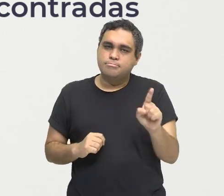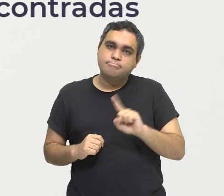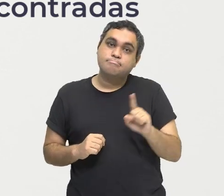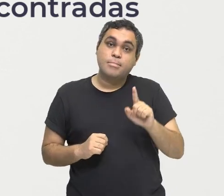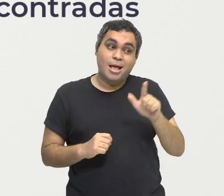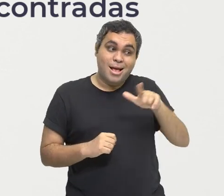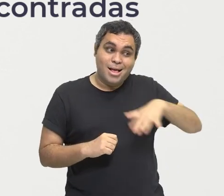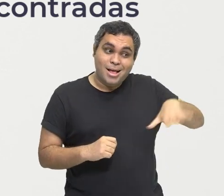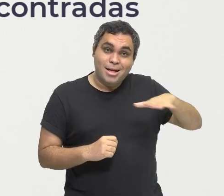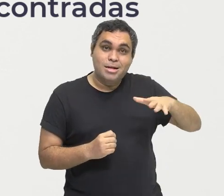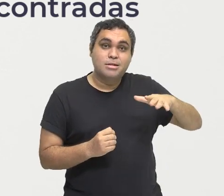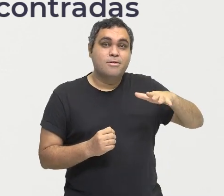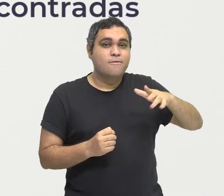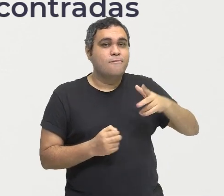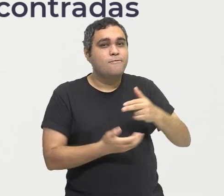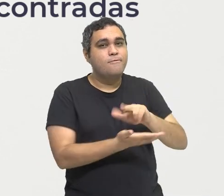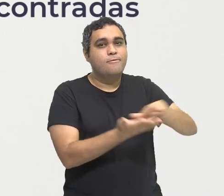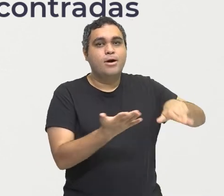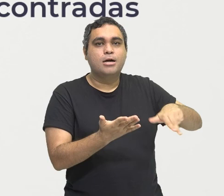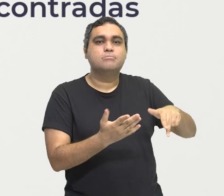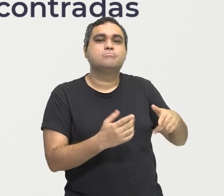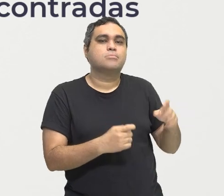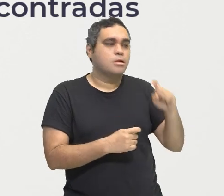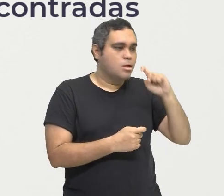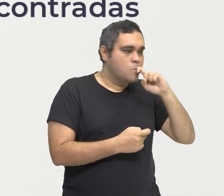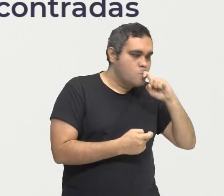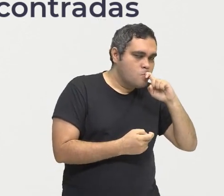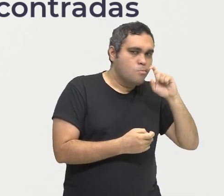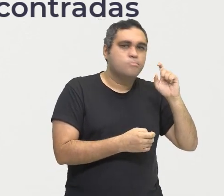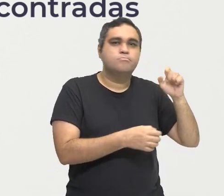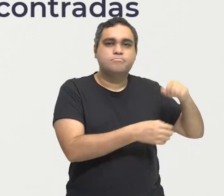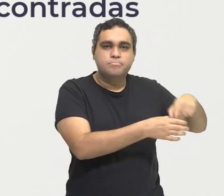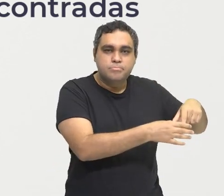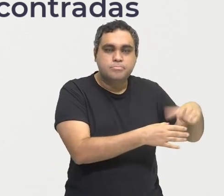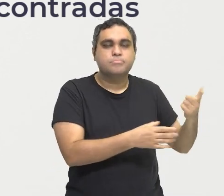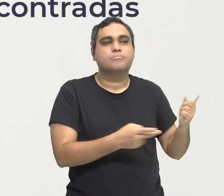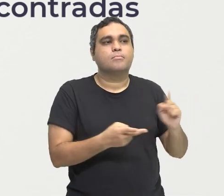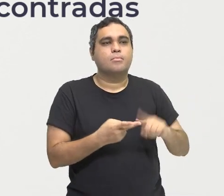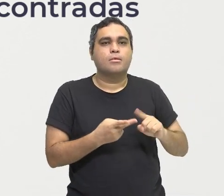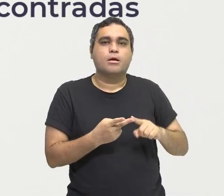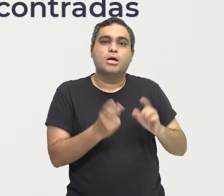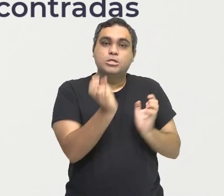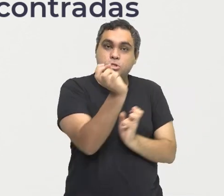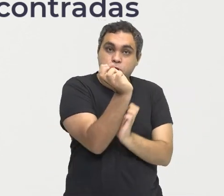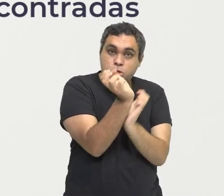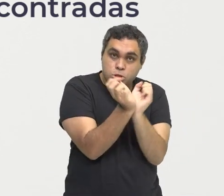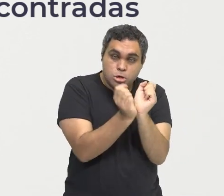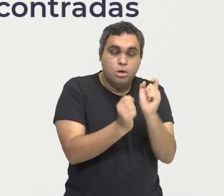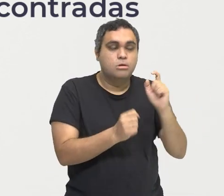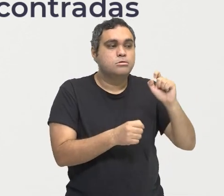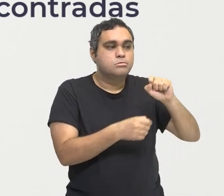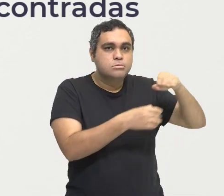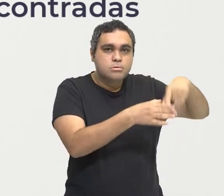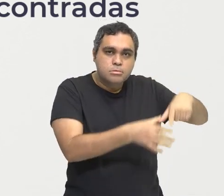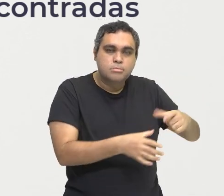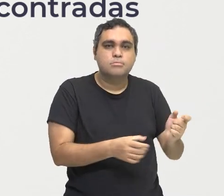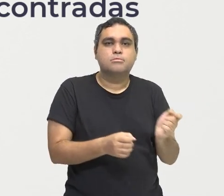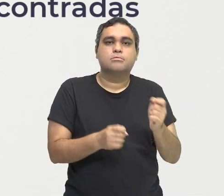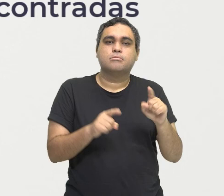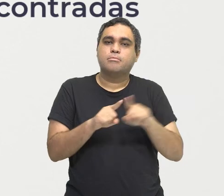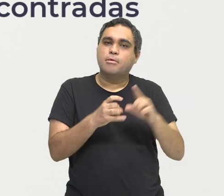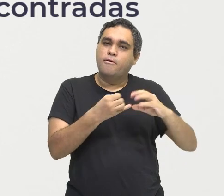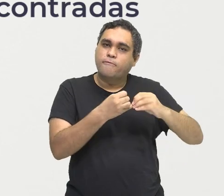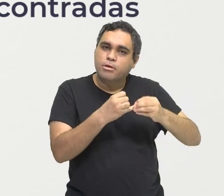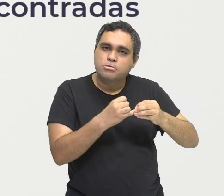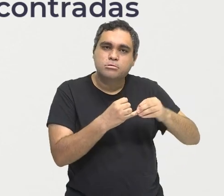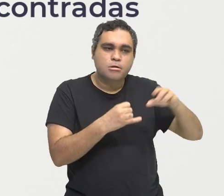diversifica bastante. Eu vou plantar cana-de-açúcar, eu vou plantar soja, eu vou plantar feijão, tá? Então, isso